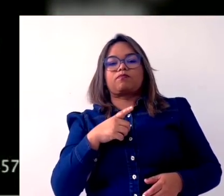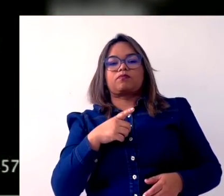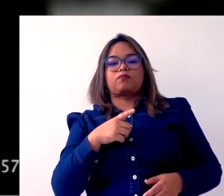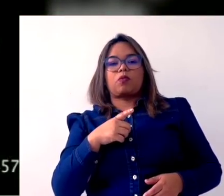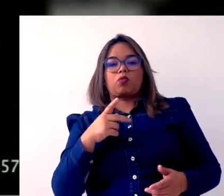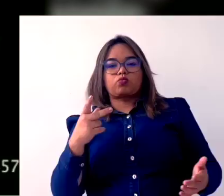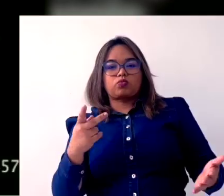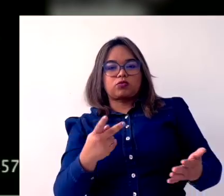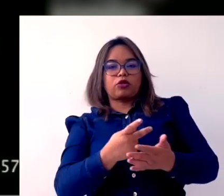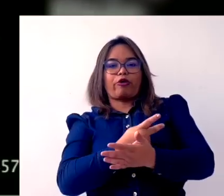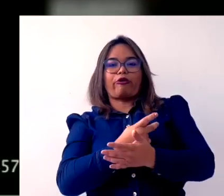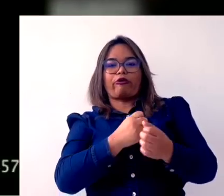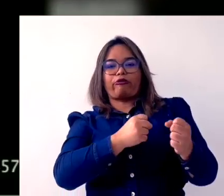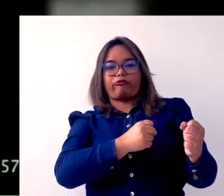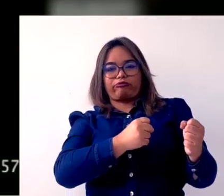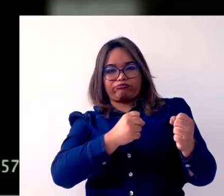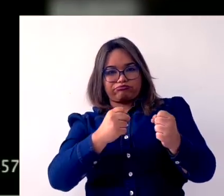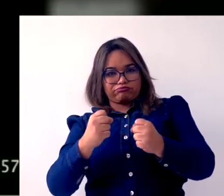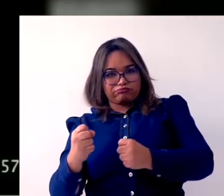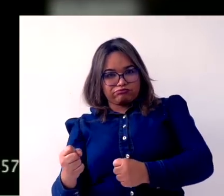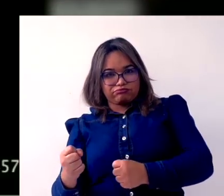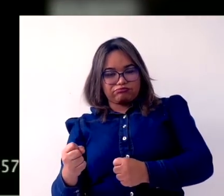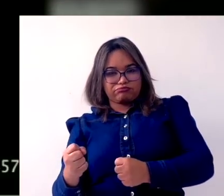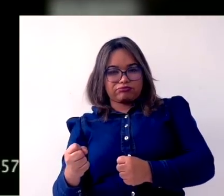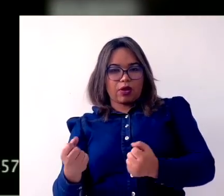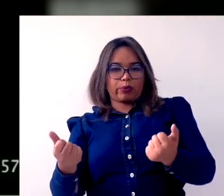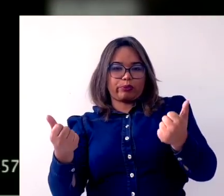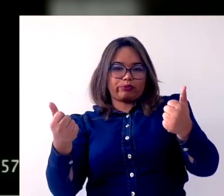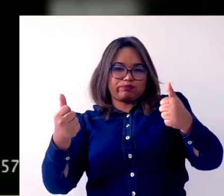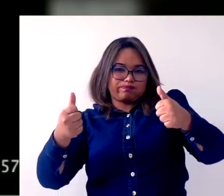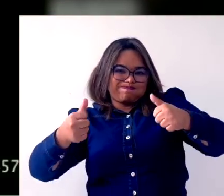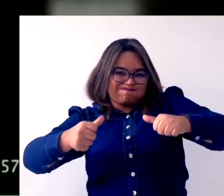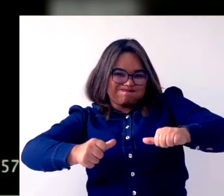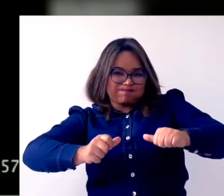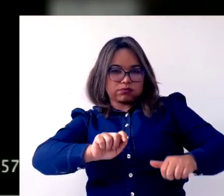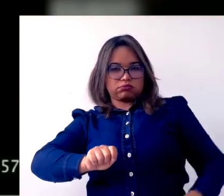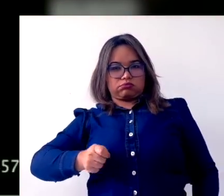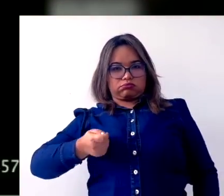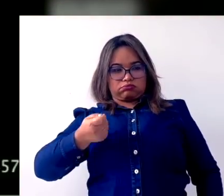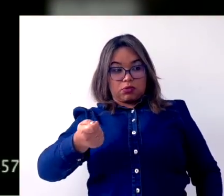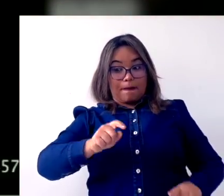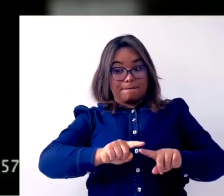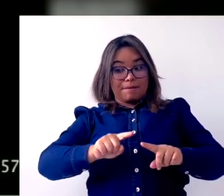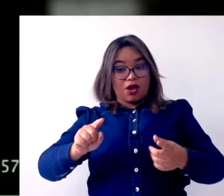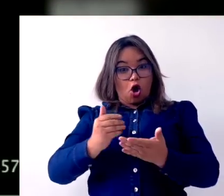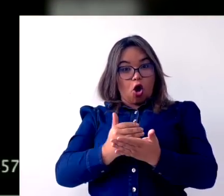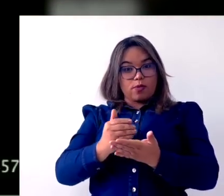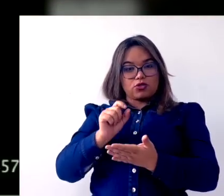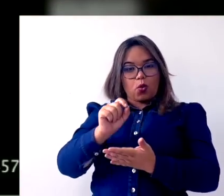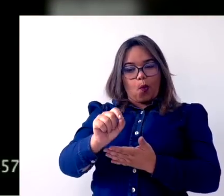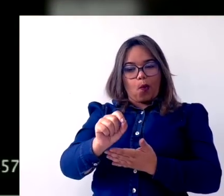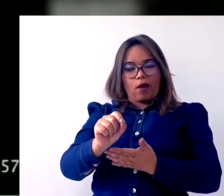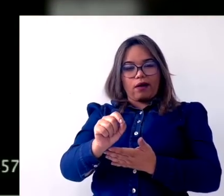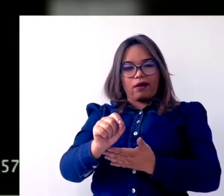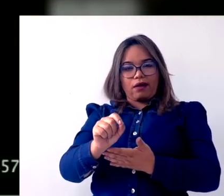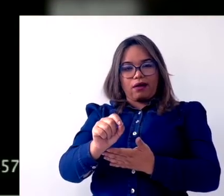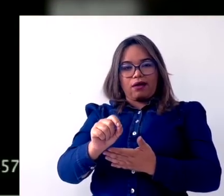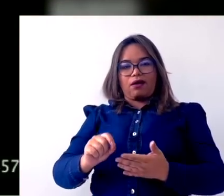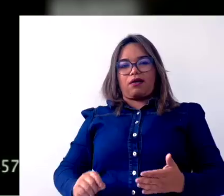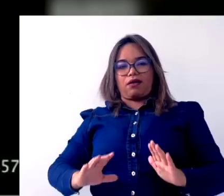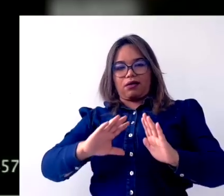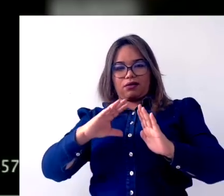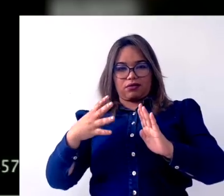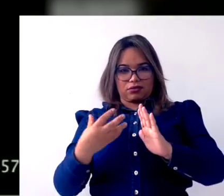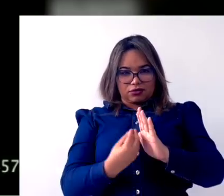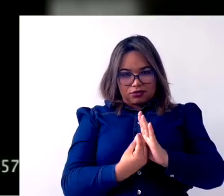Roma. E naquele momento poder-se-ia prever o seu declínio rápido, mas o desenvolvimento da igreja e a crescente autoridade do